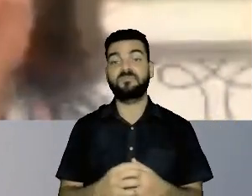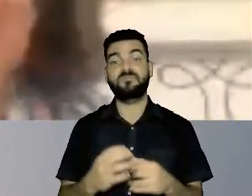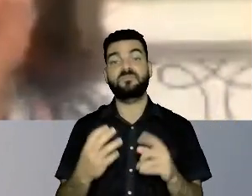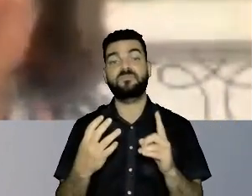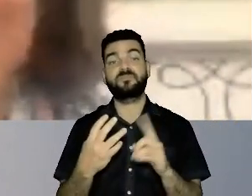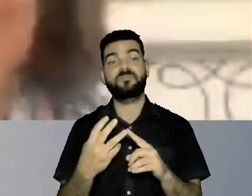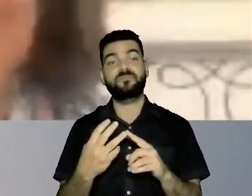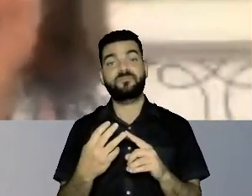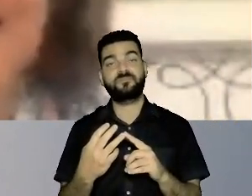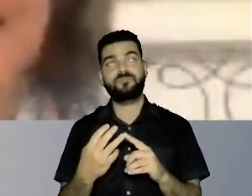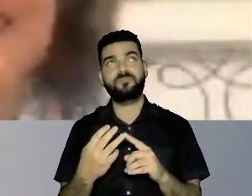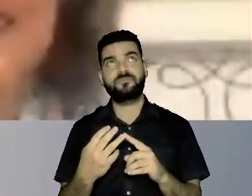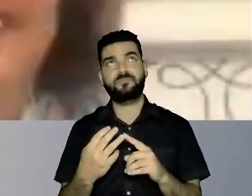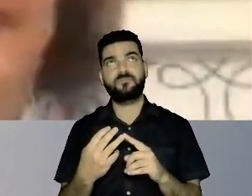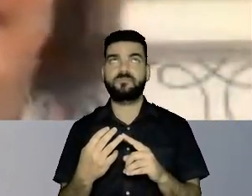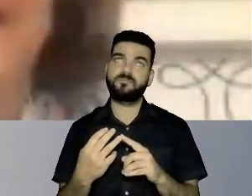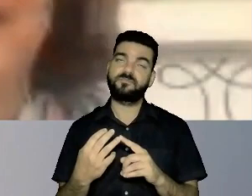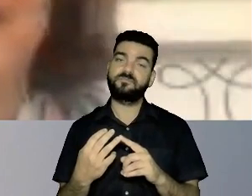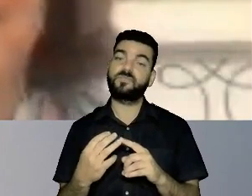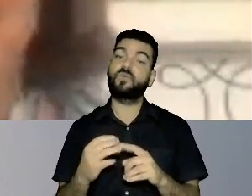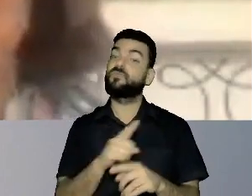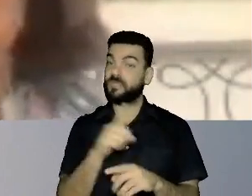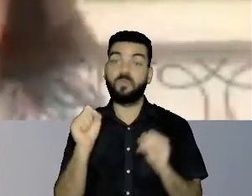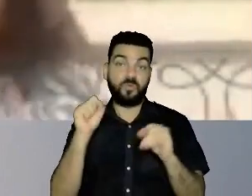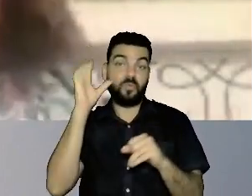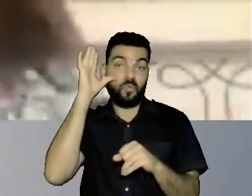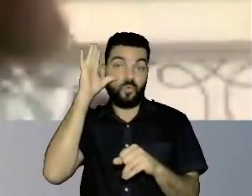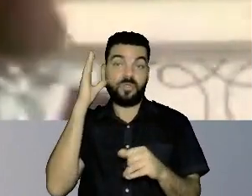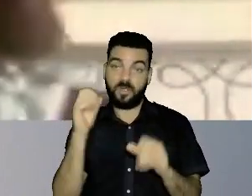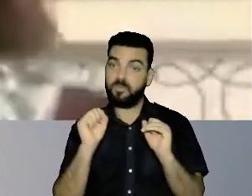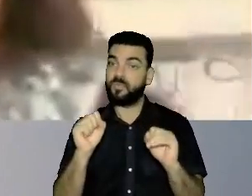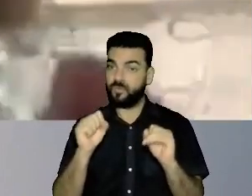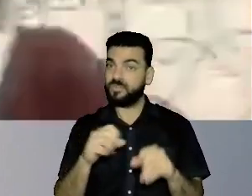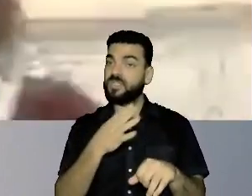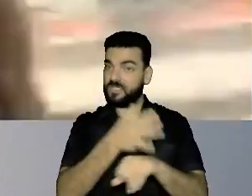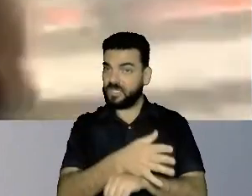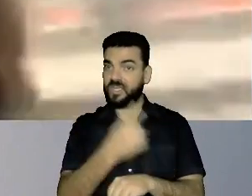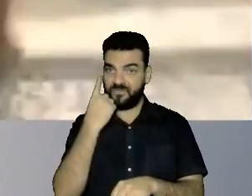uma brasileira super famosa, uma grafiteira que está aí, que faz uma arte maravilhosa.